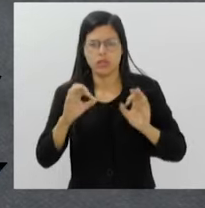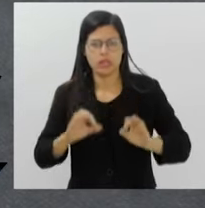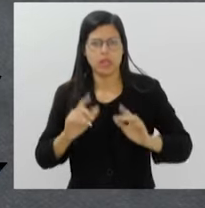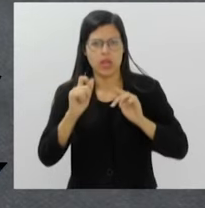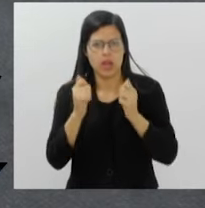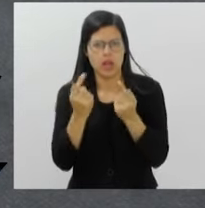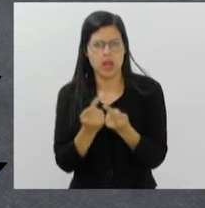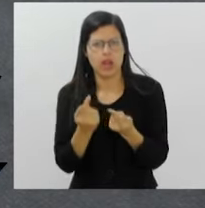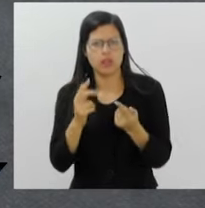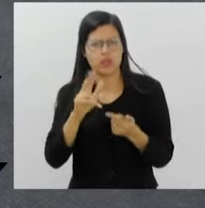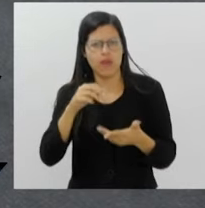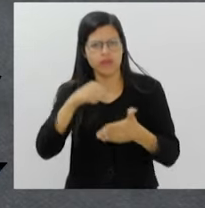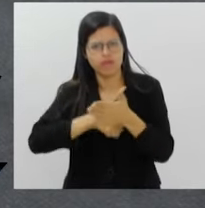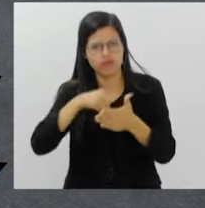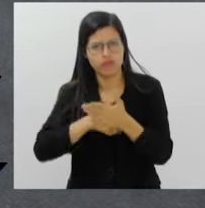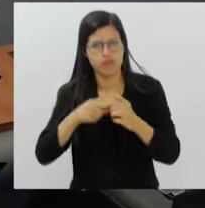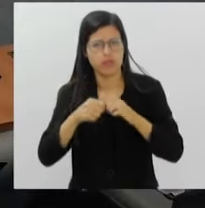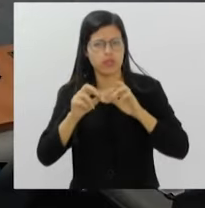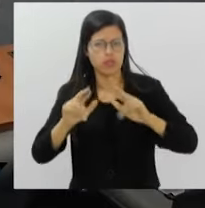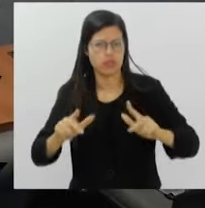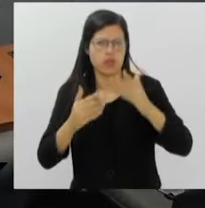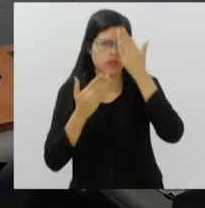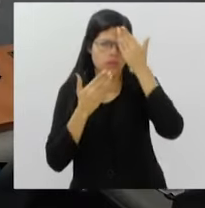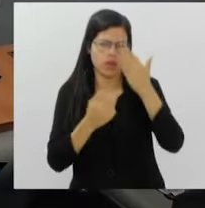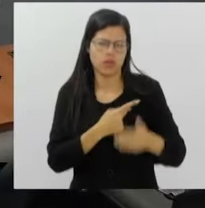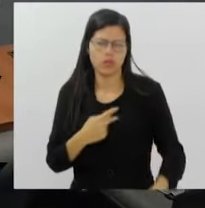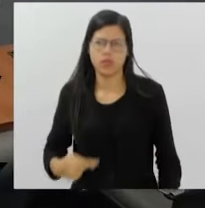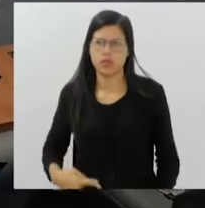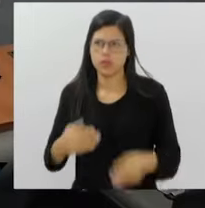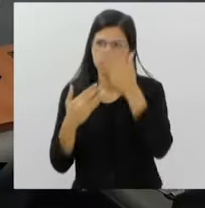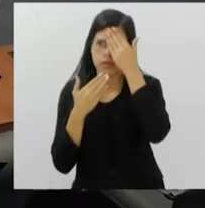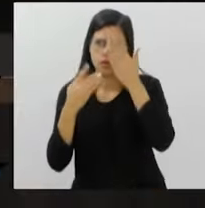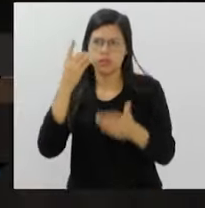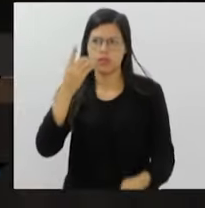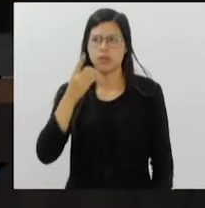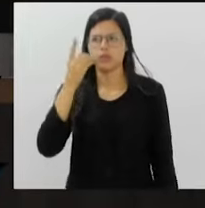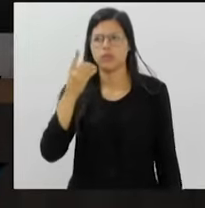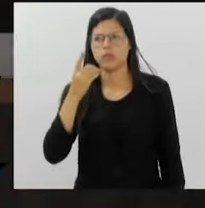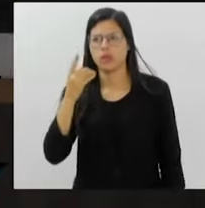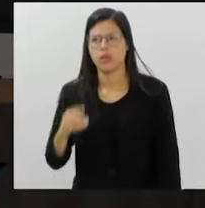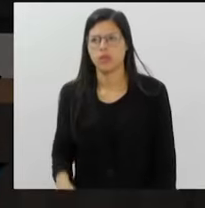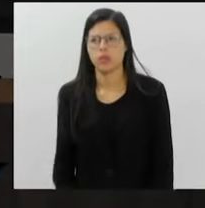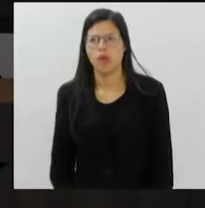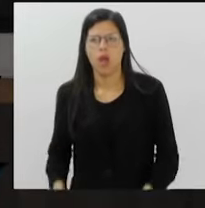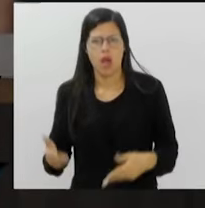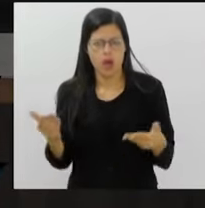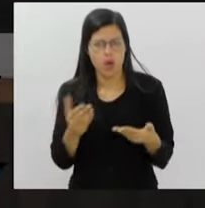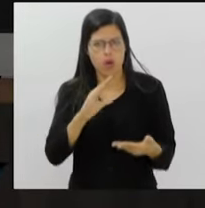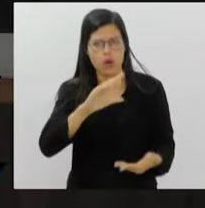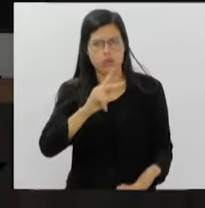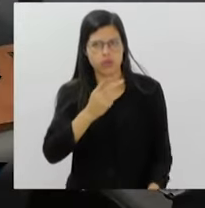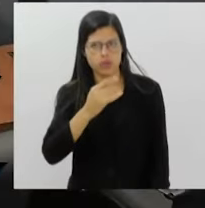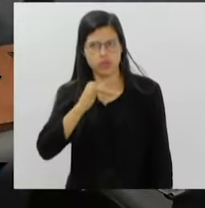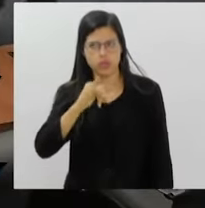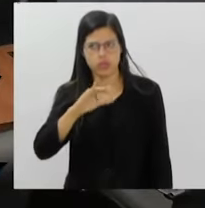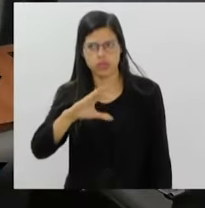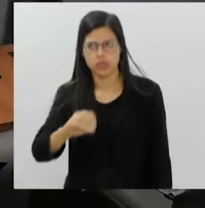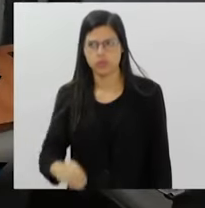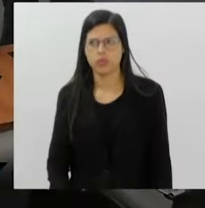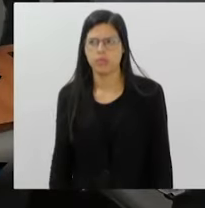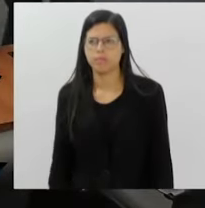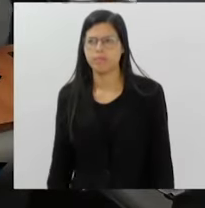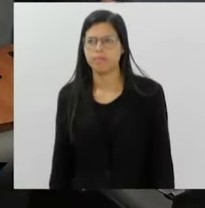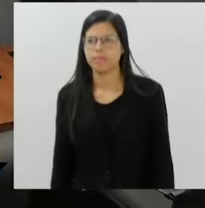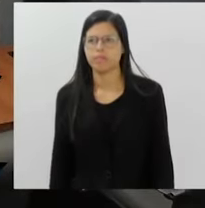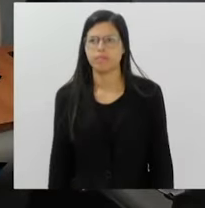faremos a diferença. Obrigado, senhor presidente. Obrigado, deputado Marcelo Dino, Chico Machado, para a gente dar sequência a essa. Senhor presidente,